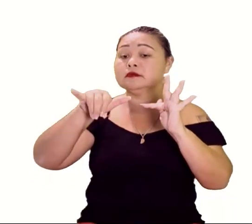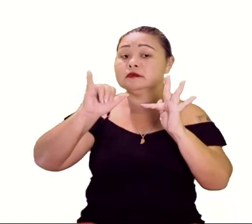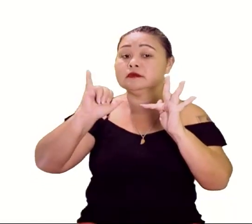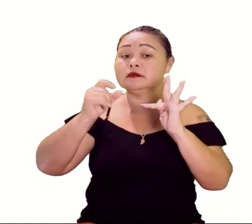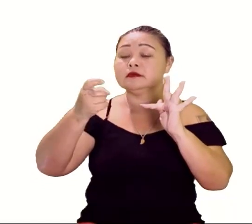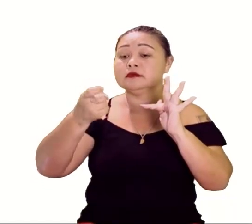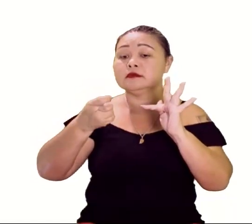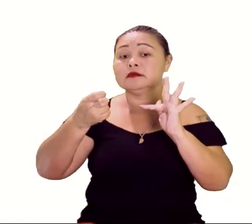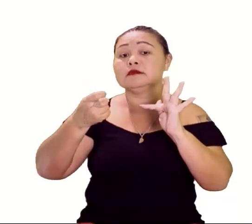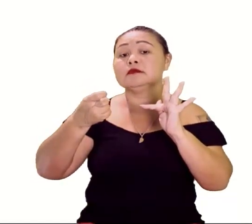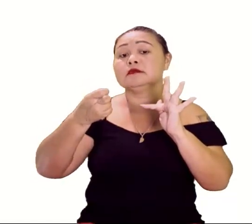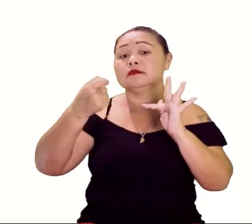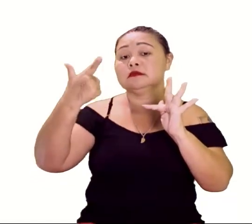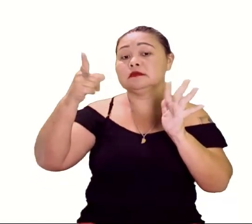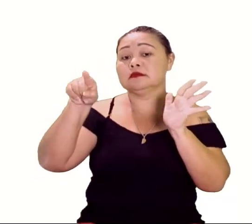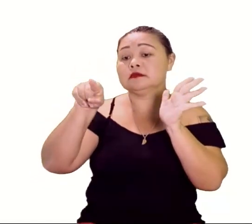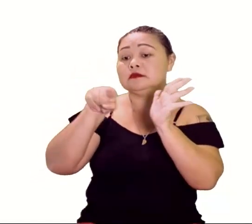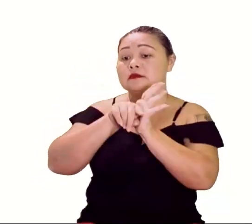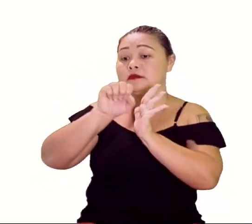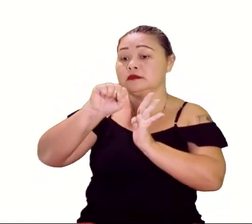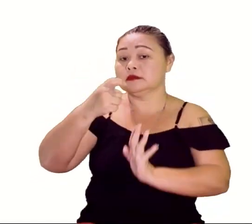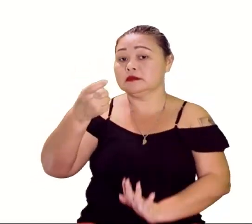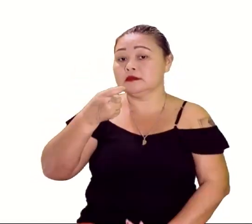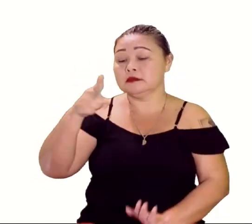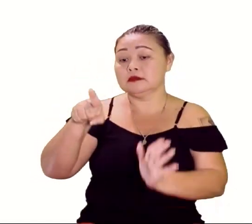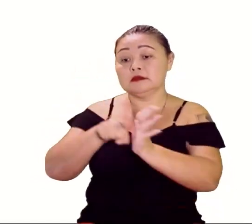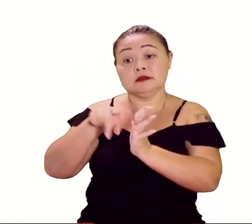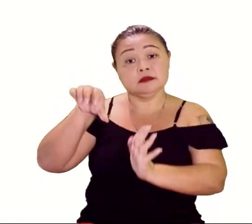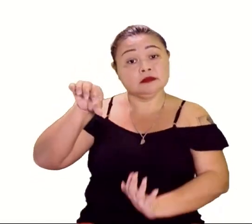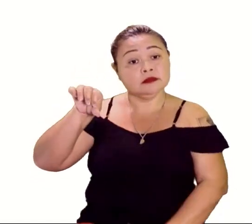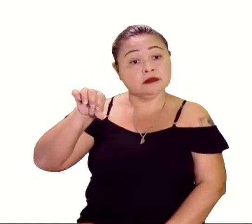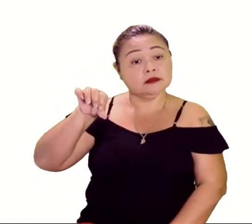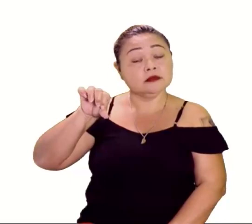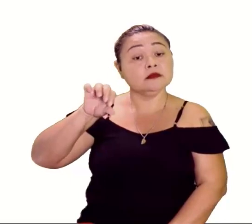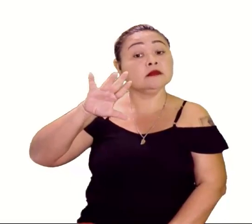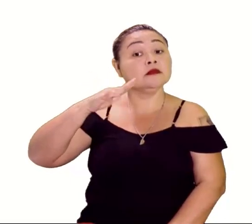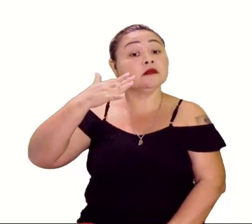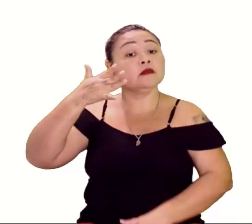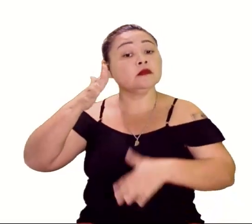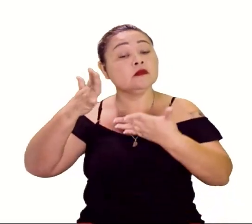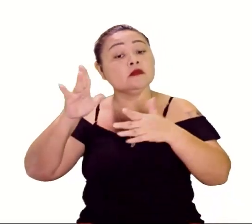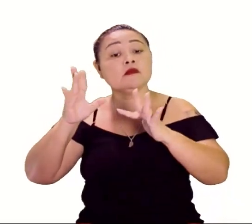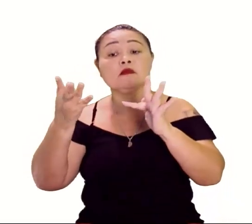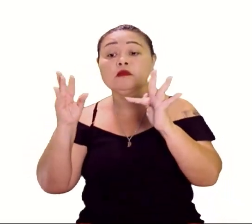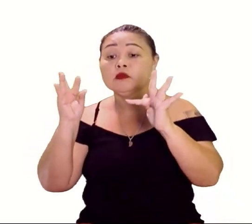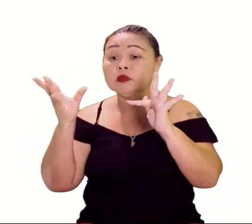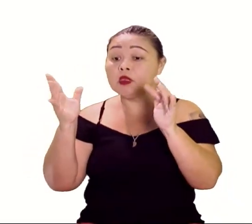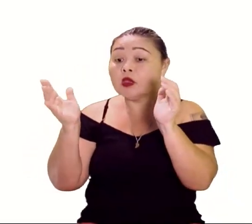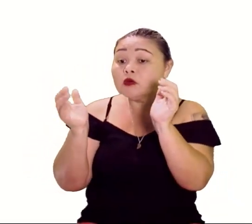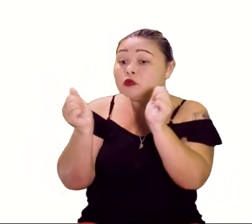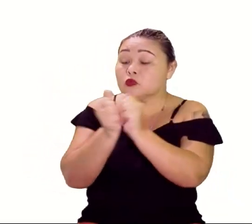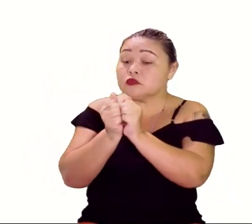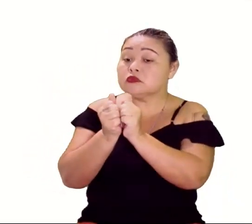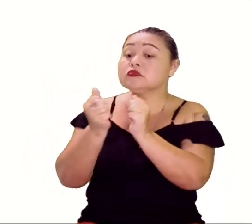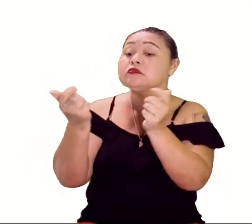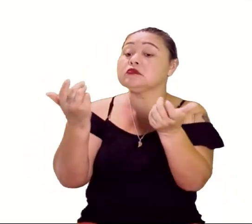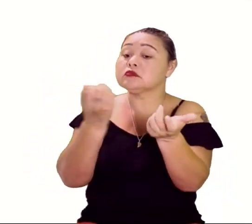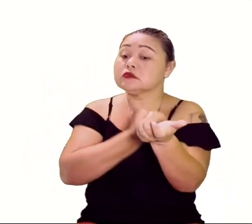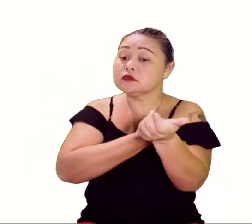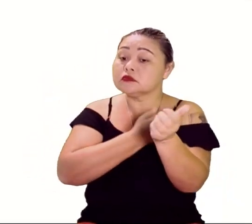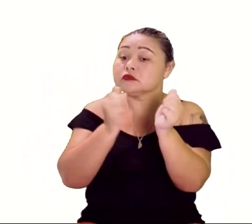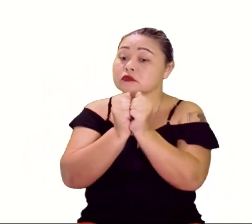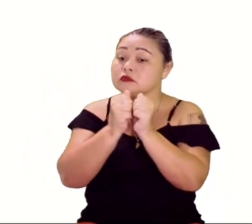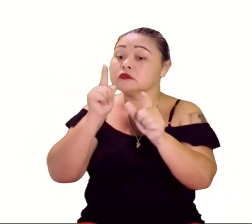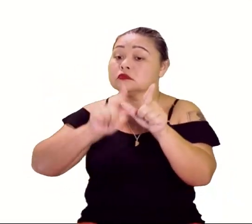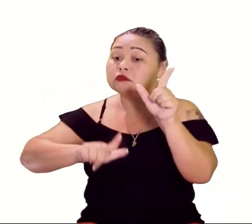função y igual a x ao quadrado menos 8x menos 9, analisando seus coeficientes, o valor de delta